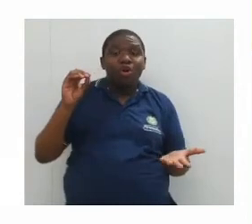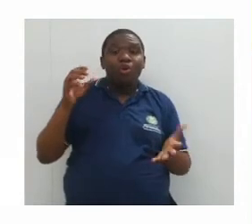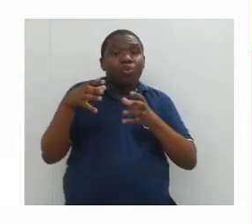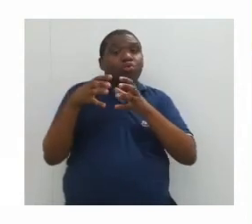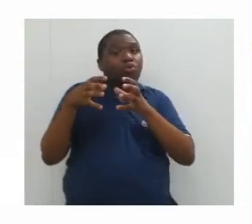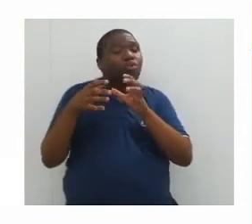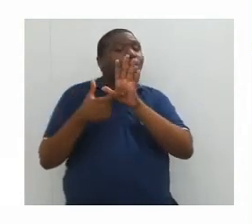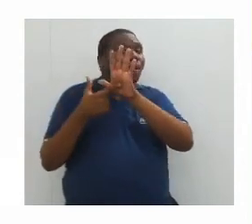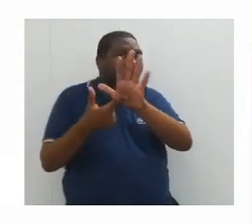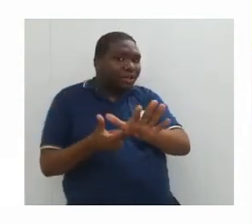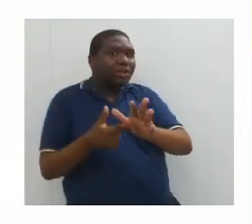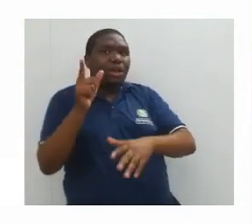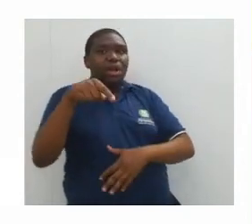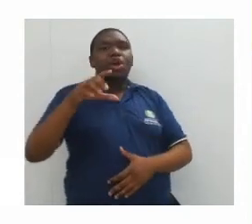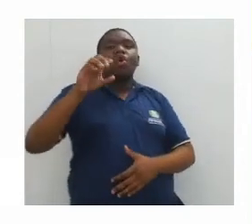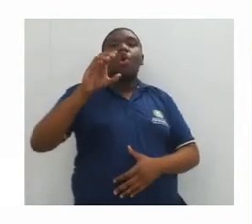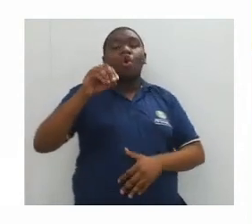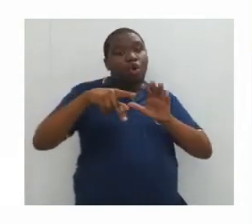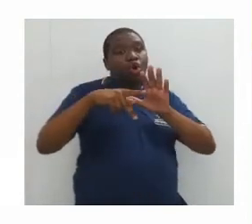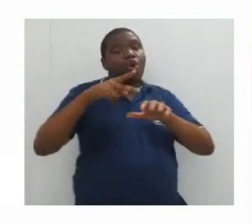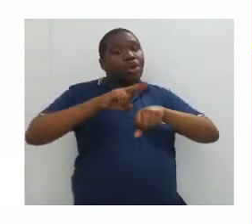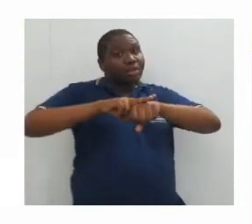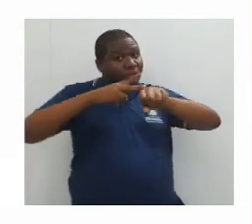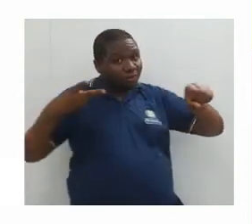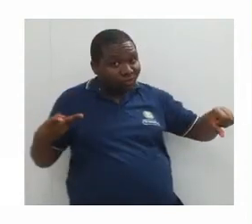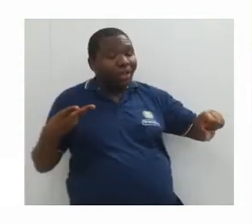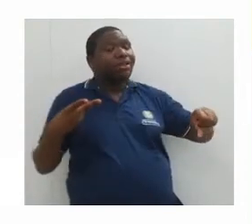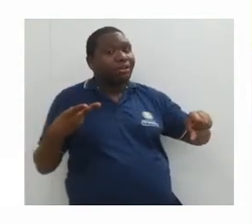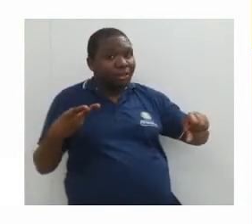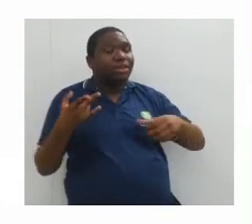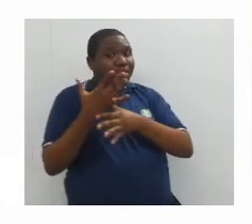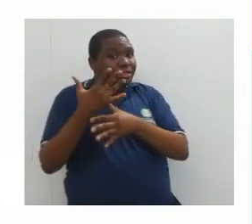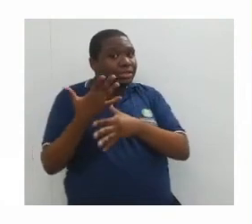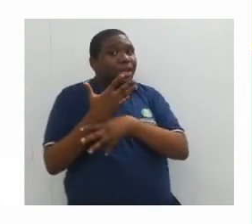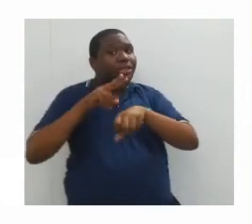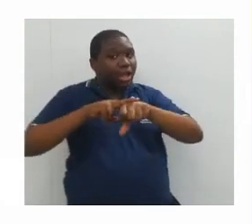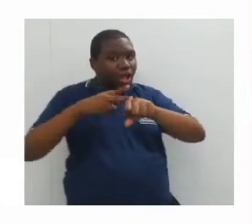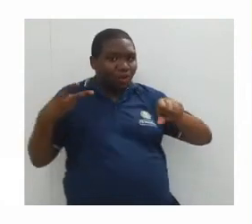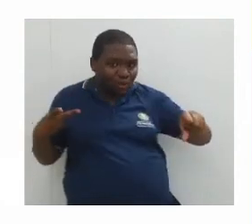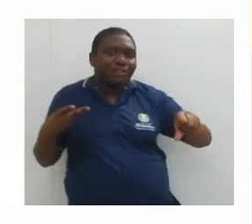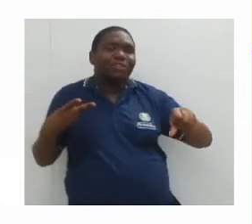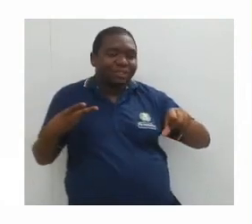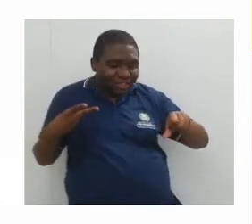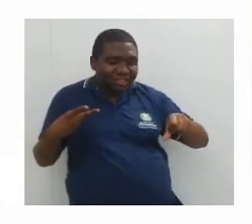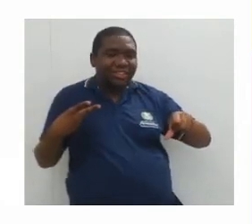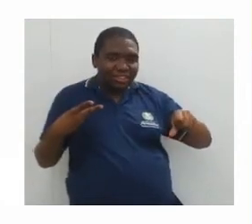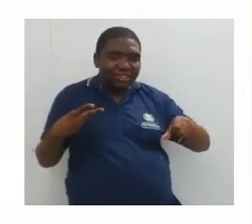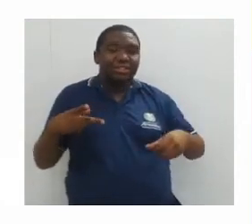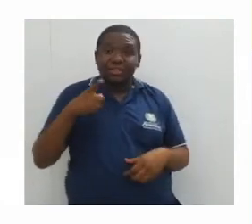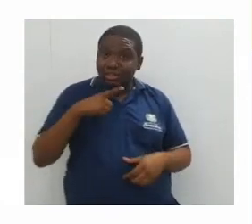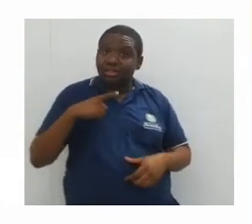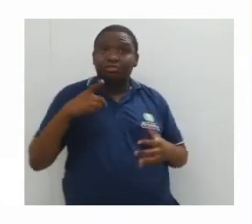grupo de apresentação, coco de raízes de Arco Verde. Então, da cidade aí de Arco Verde, se tornou um